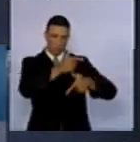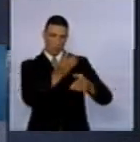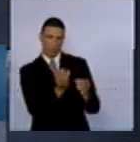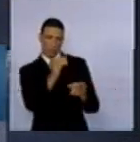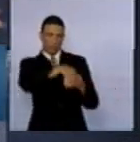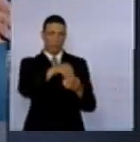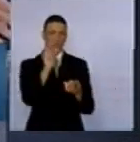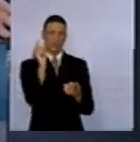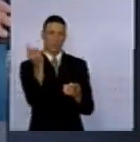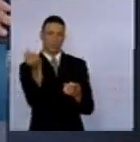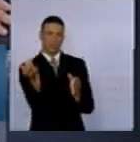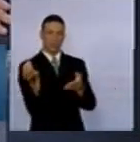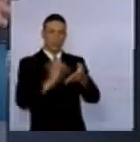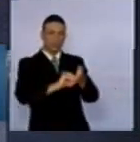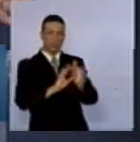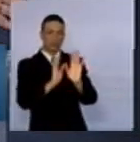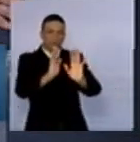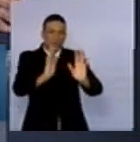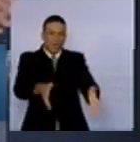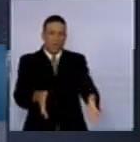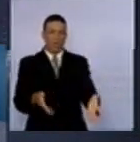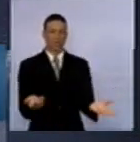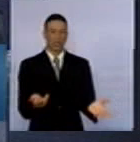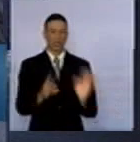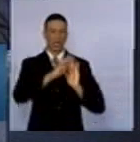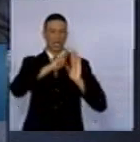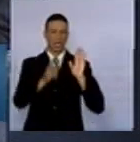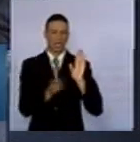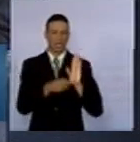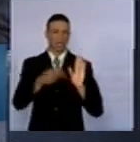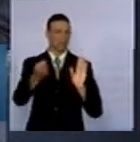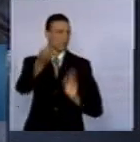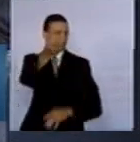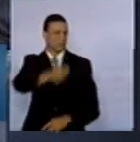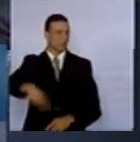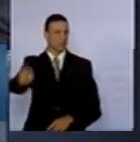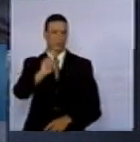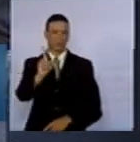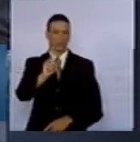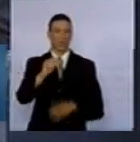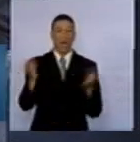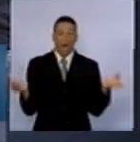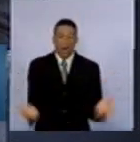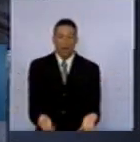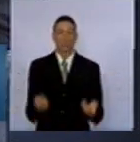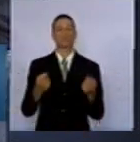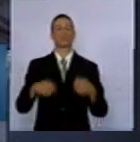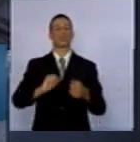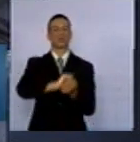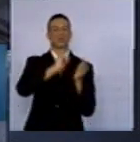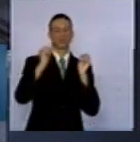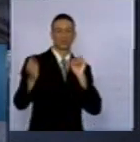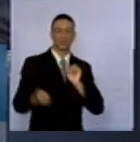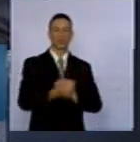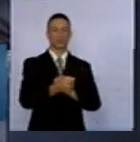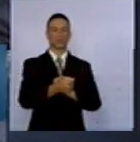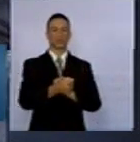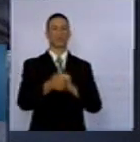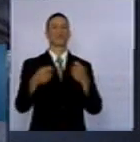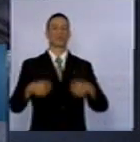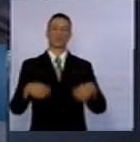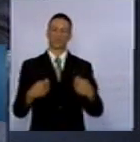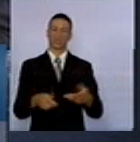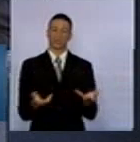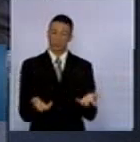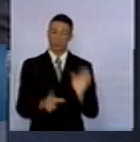de se dizia que ela não não cabia ela nenhuma das regras e hoje como ela está cada interferência Portanto tem um artigo que